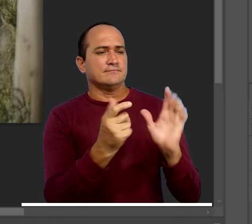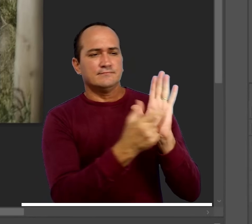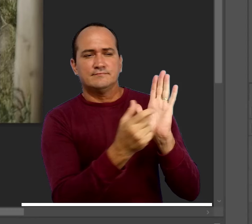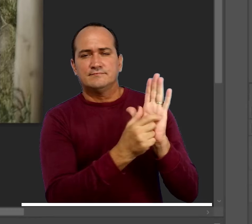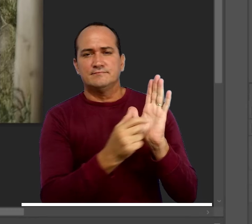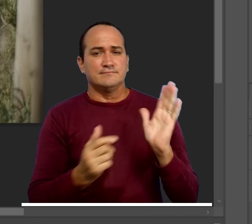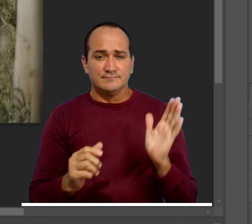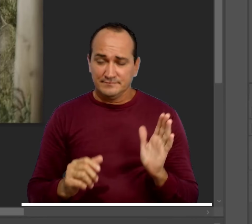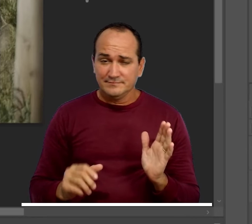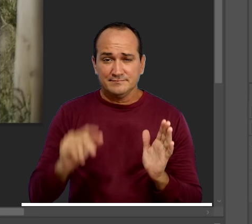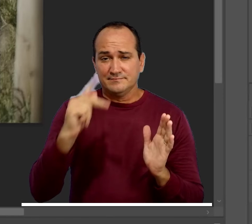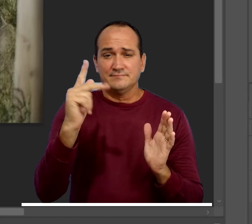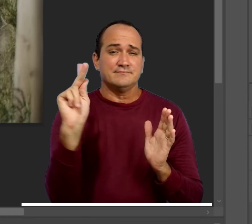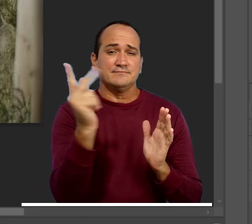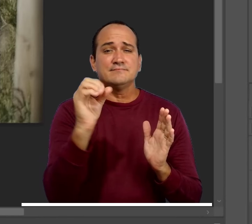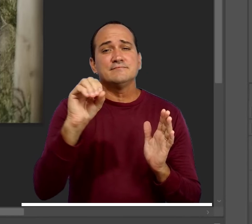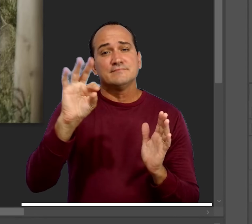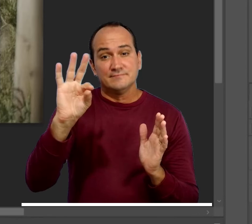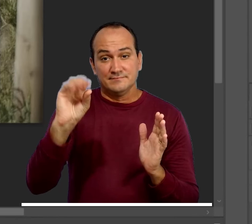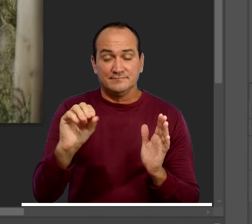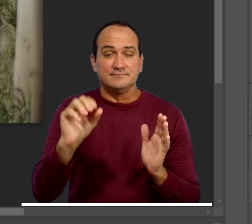pessoal? Usei o Photoshop só para